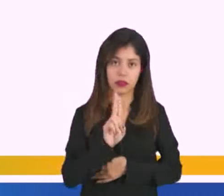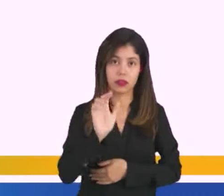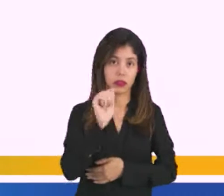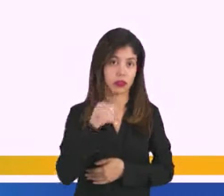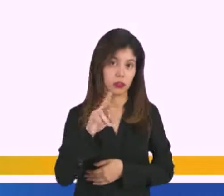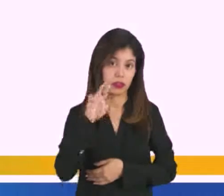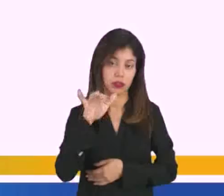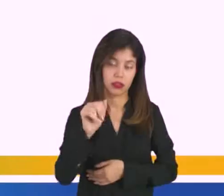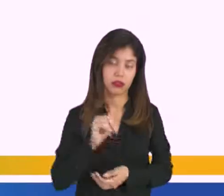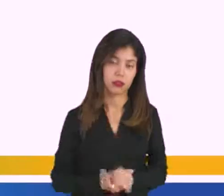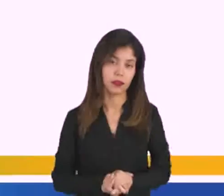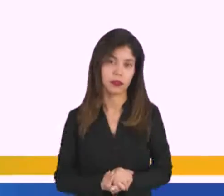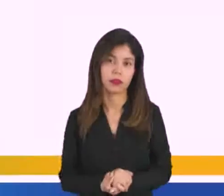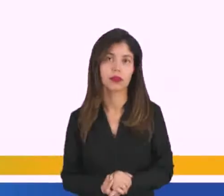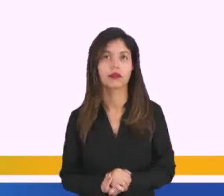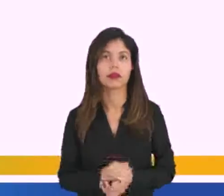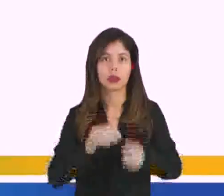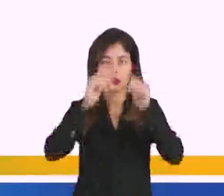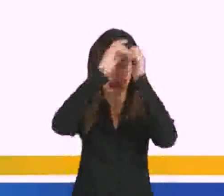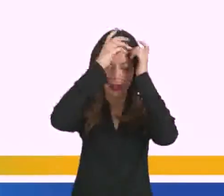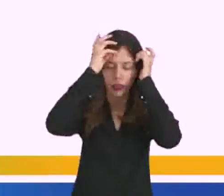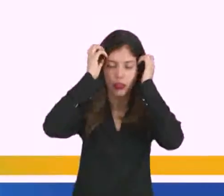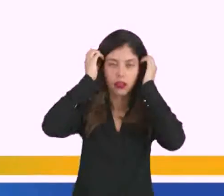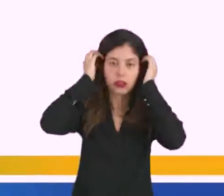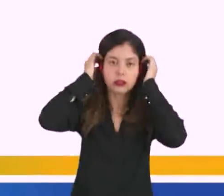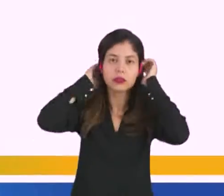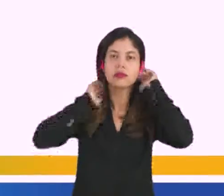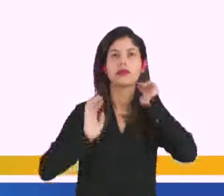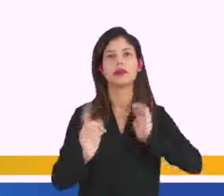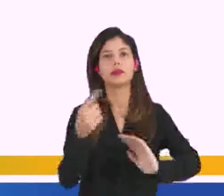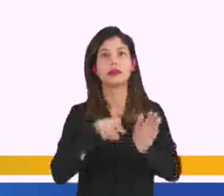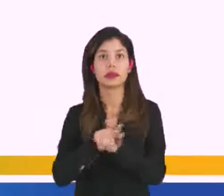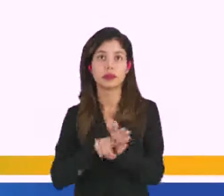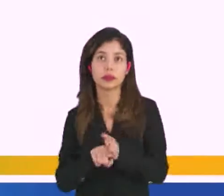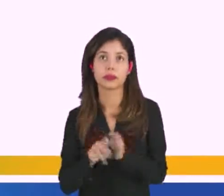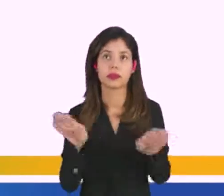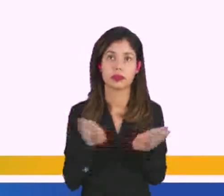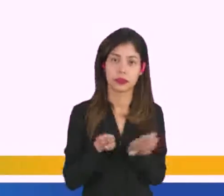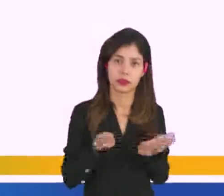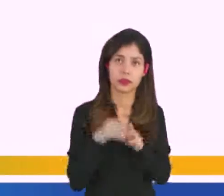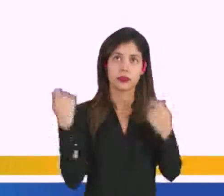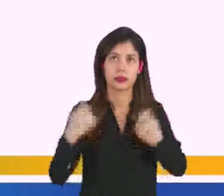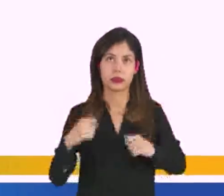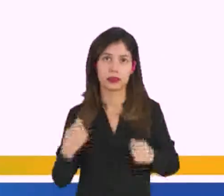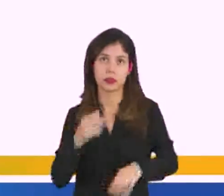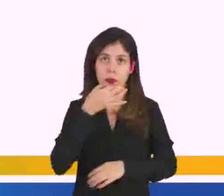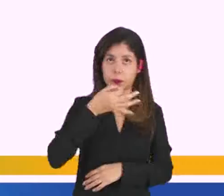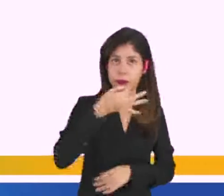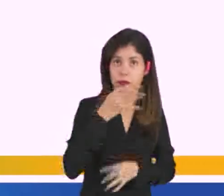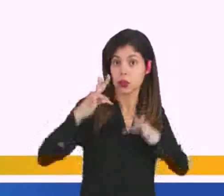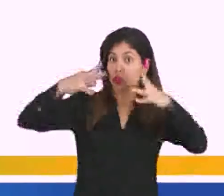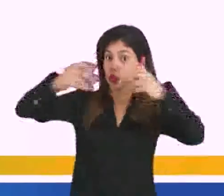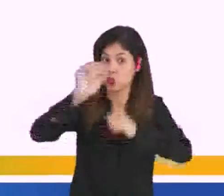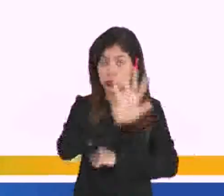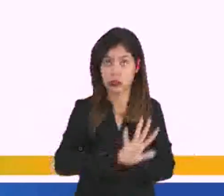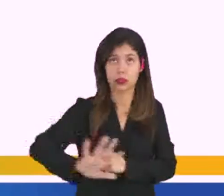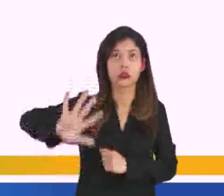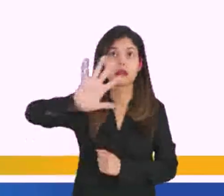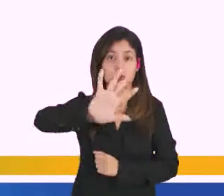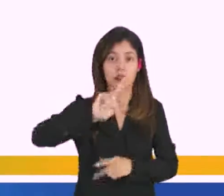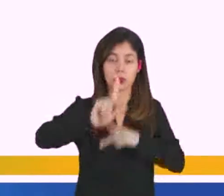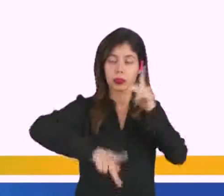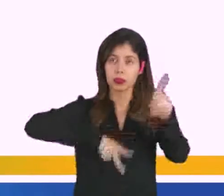população, Então, isso é chamado de amostra. Existem pesquisas em que são necessárias as opiniões de todos os membros de